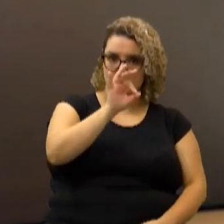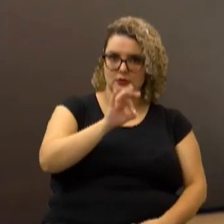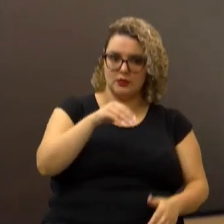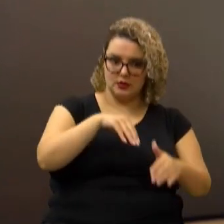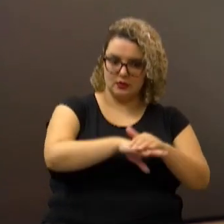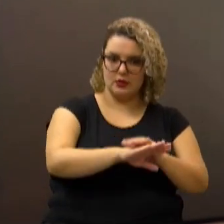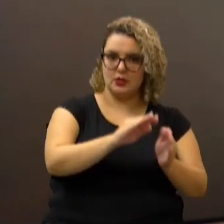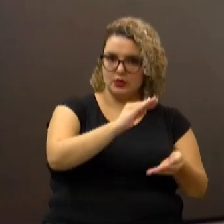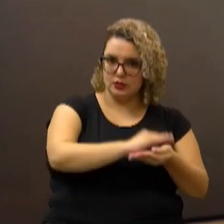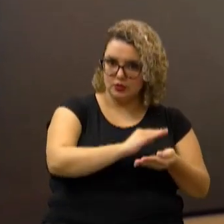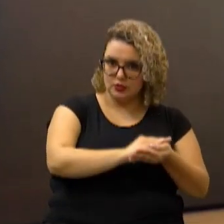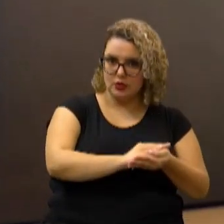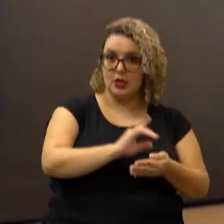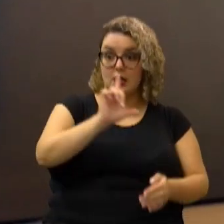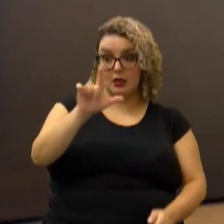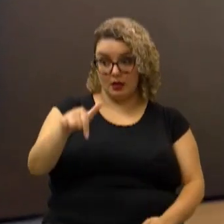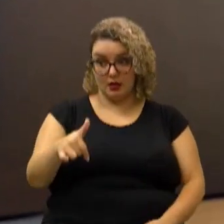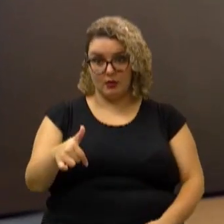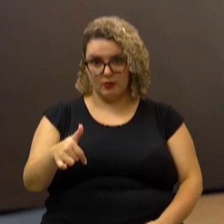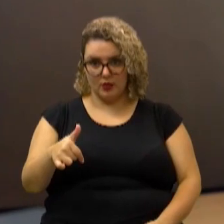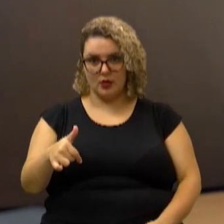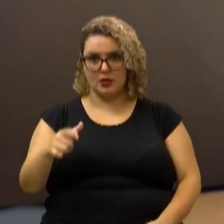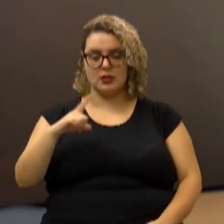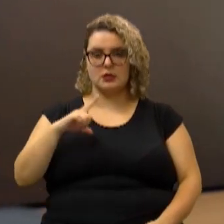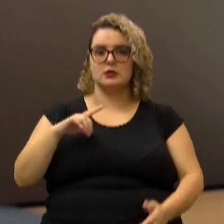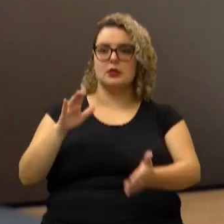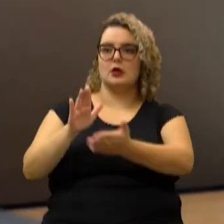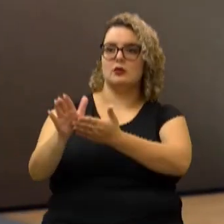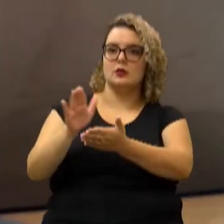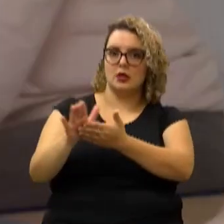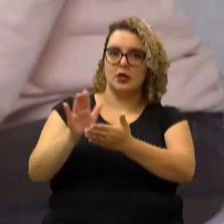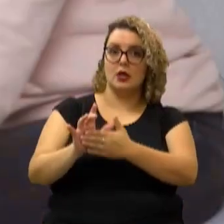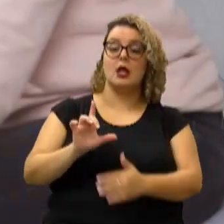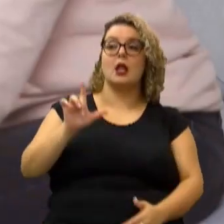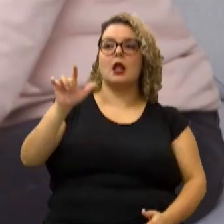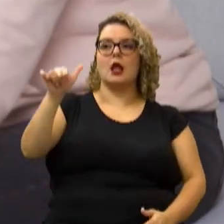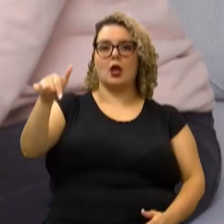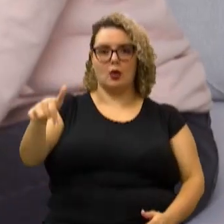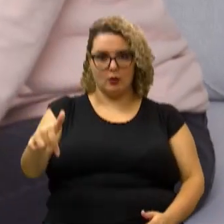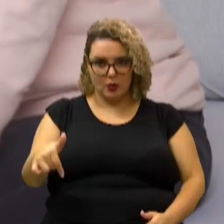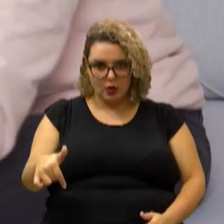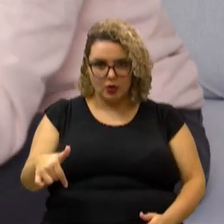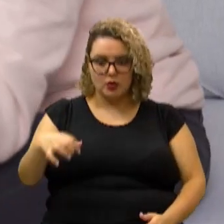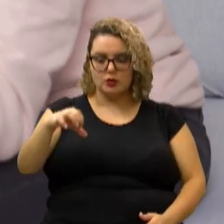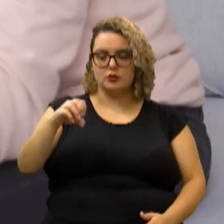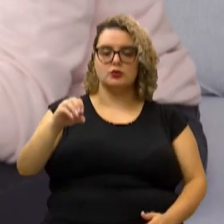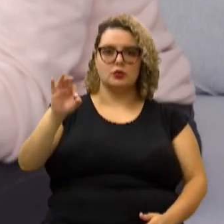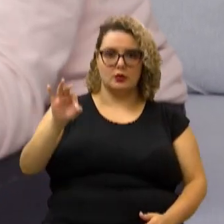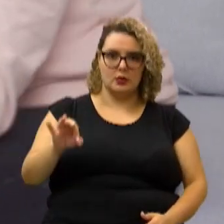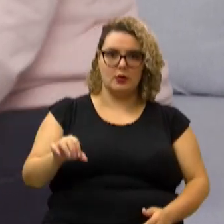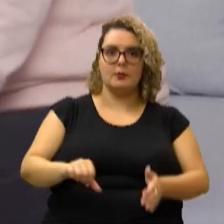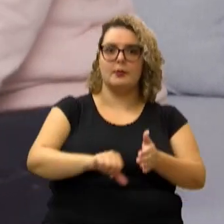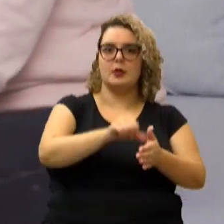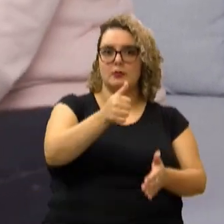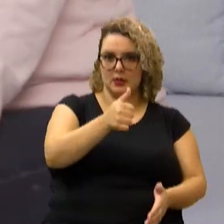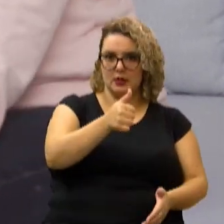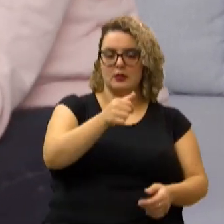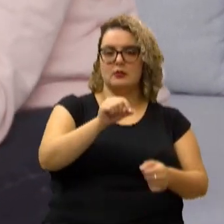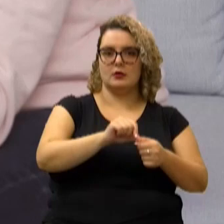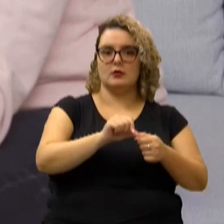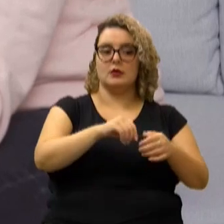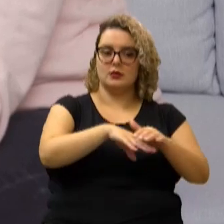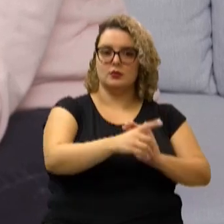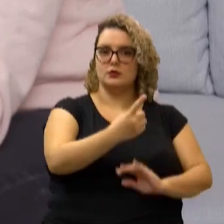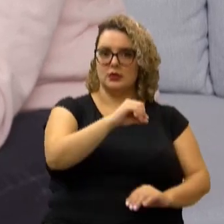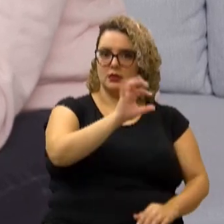% primeiro eu faço a poupança e depois tem os meus gastos depois são os 90% primeiro eu faço